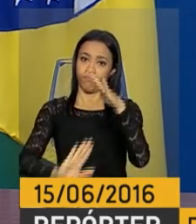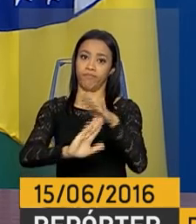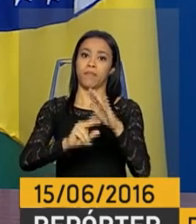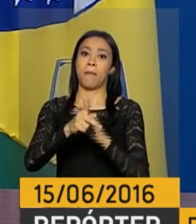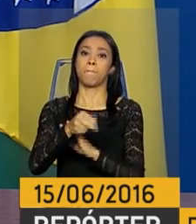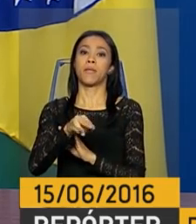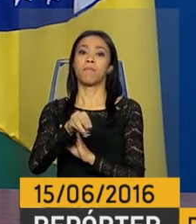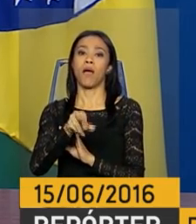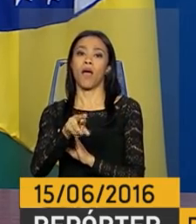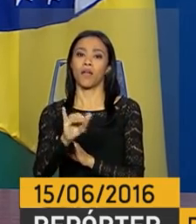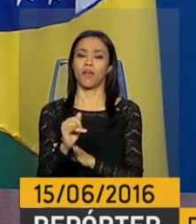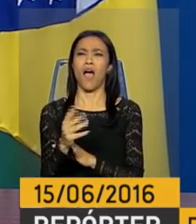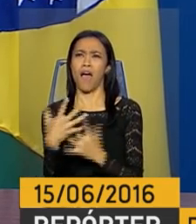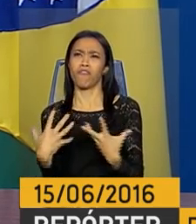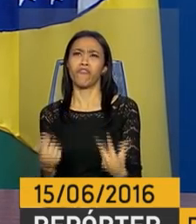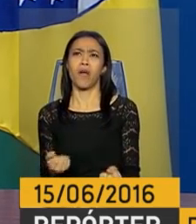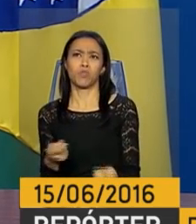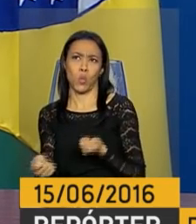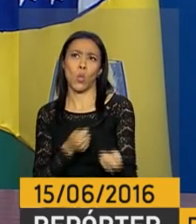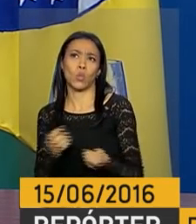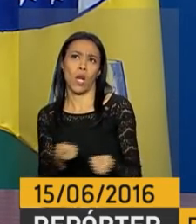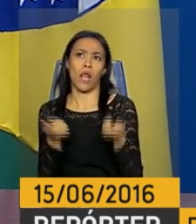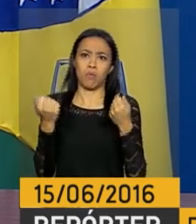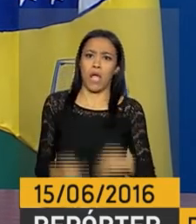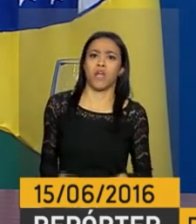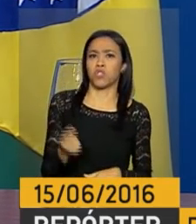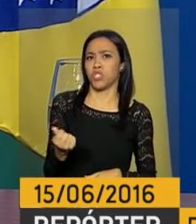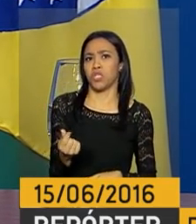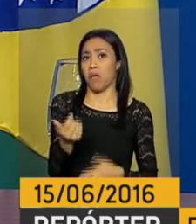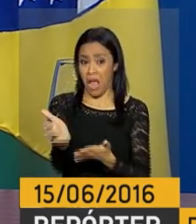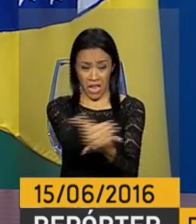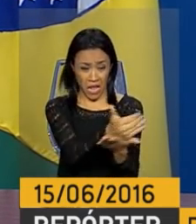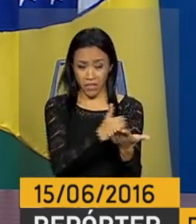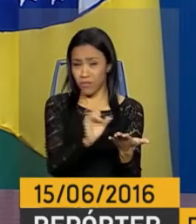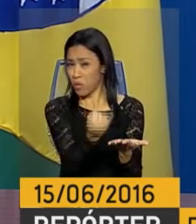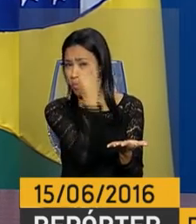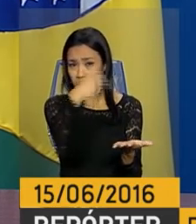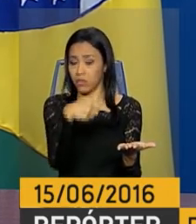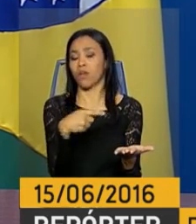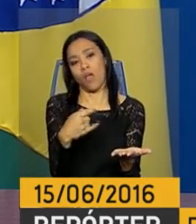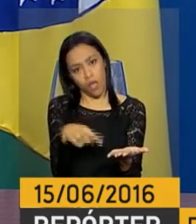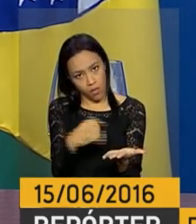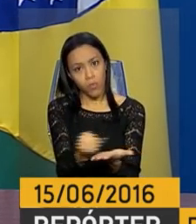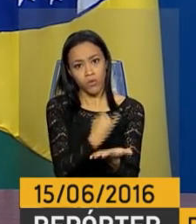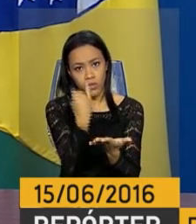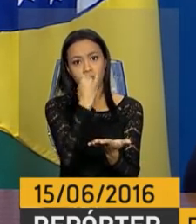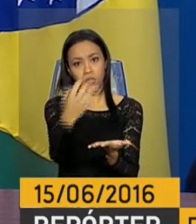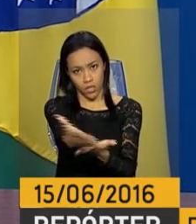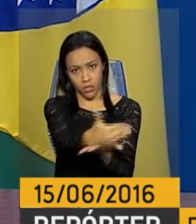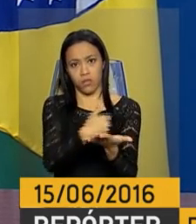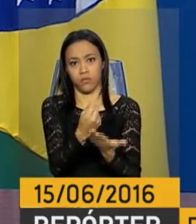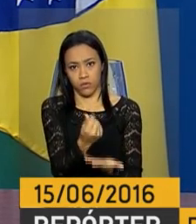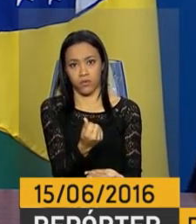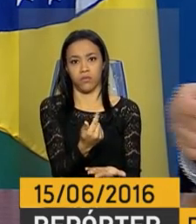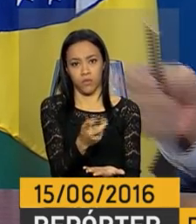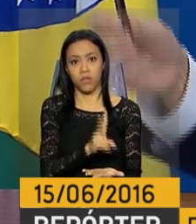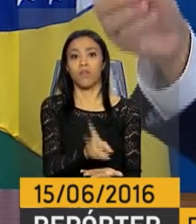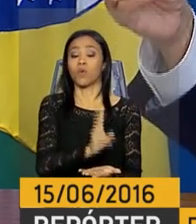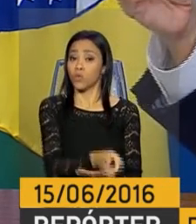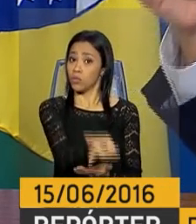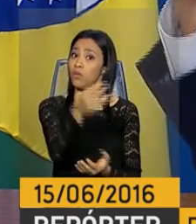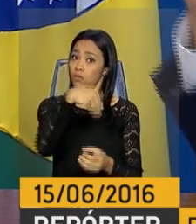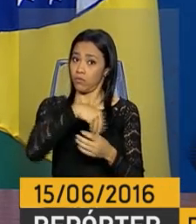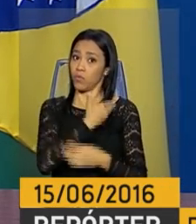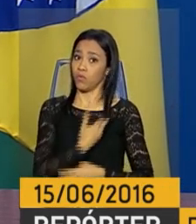dizer, vamos controlar a despesa, a arrecalação não não é mais importante, não. É importante sim, é muito importante e vai continuar